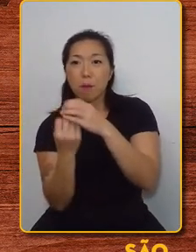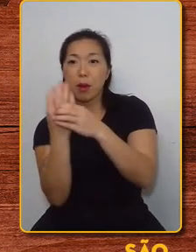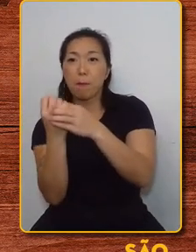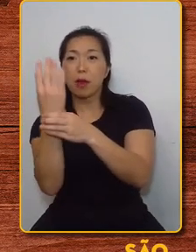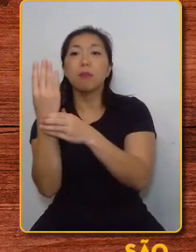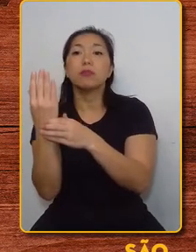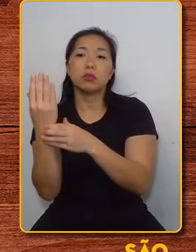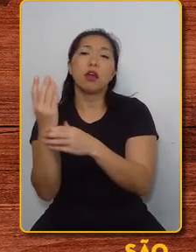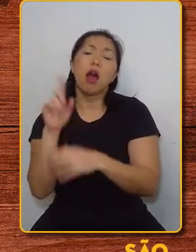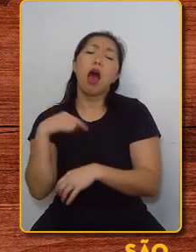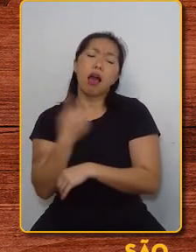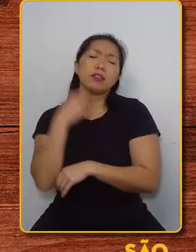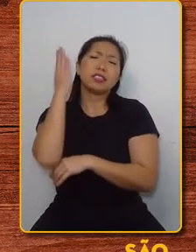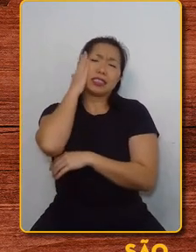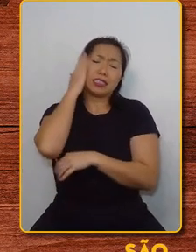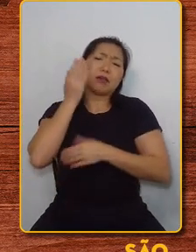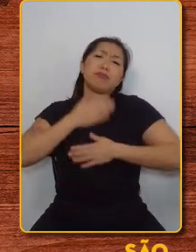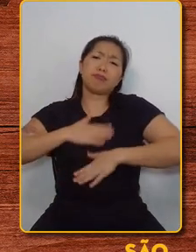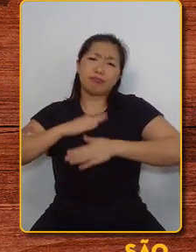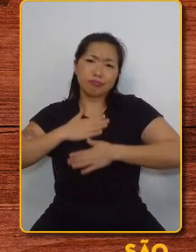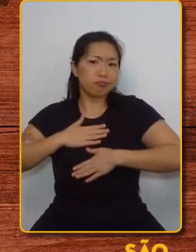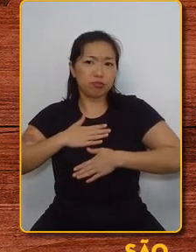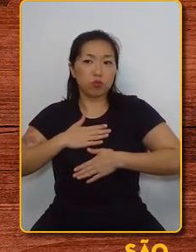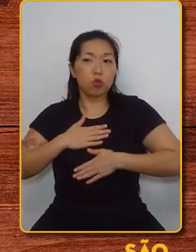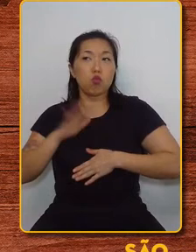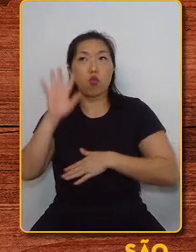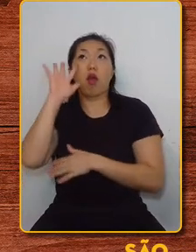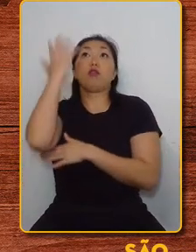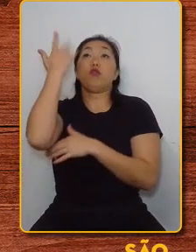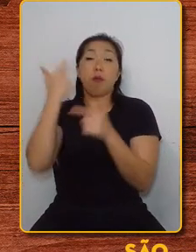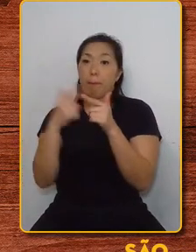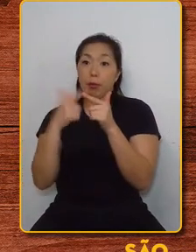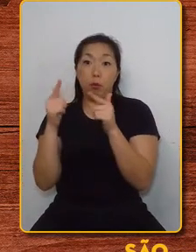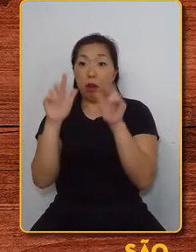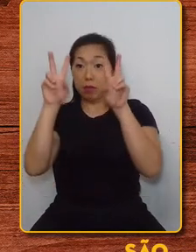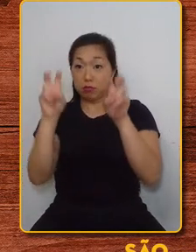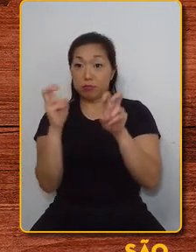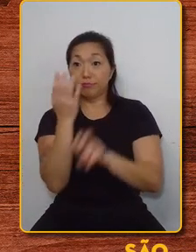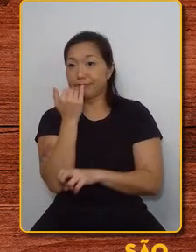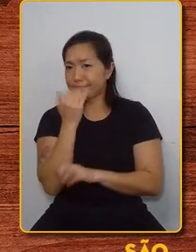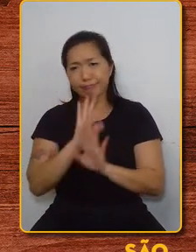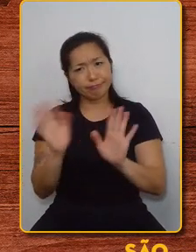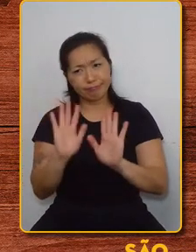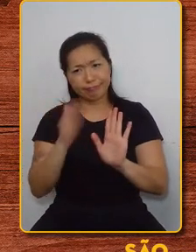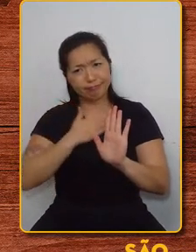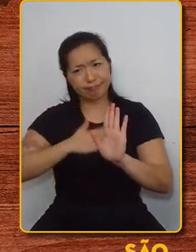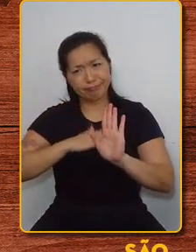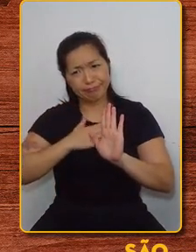da confusão que é o tema dos alimentos. A segunda questão é